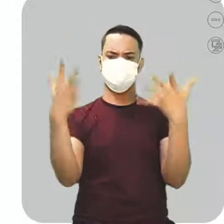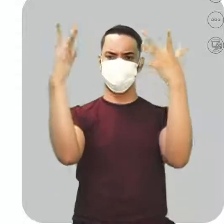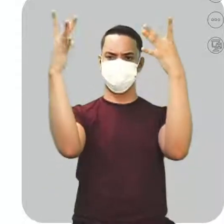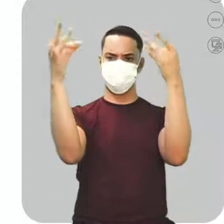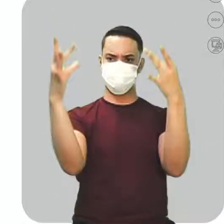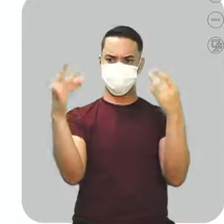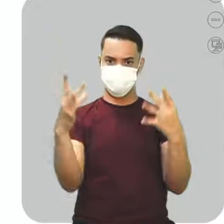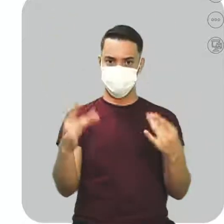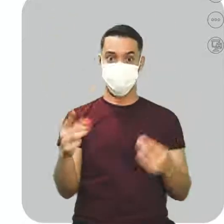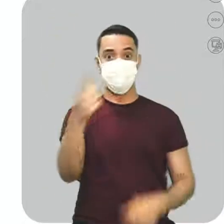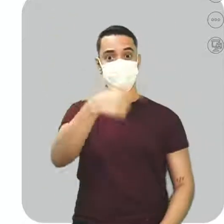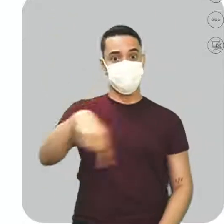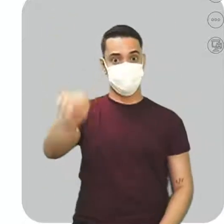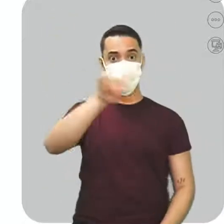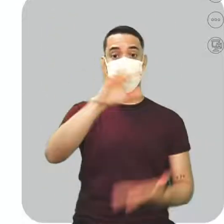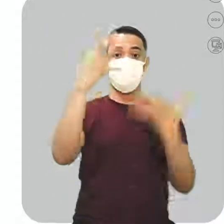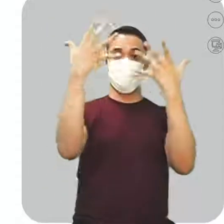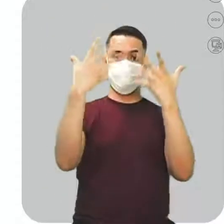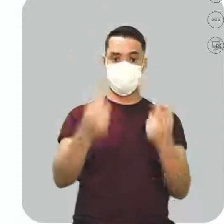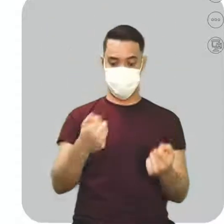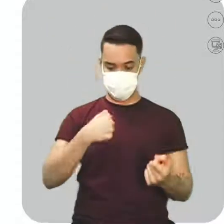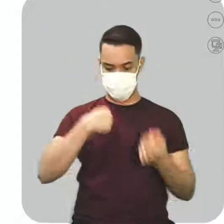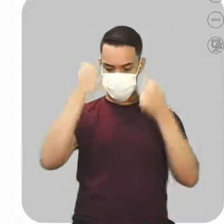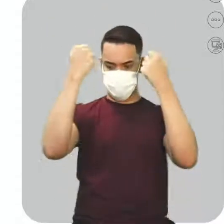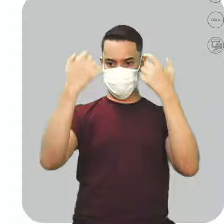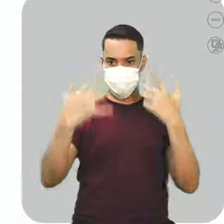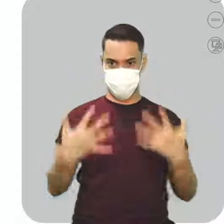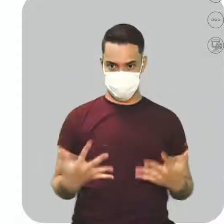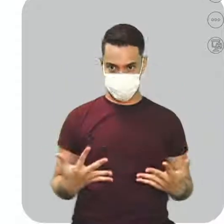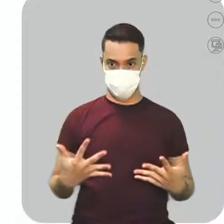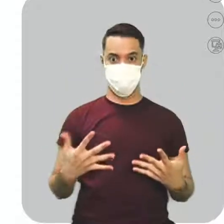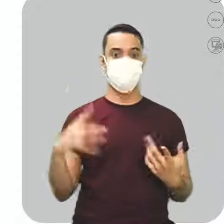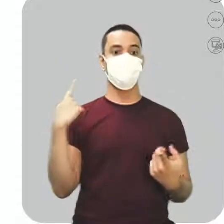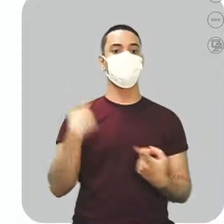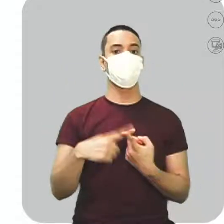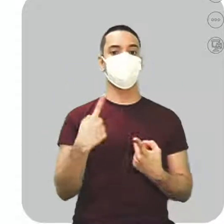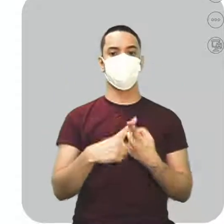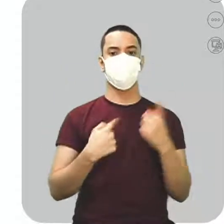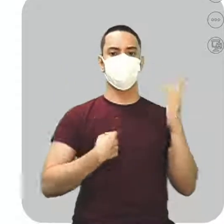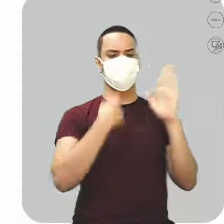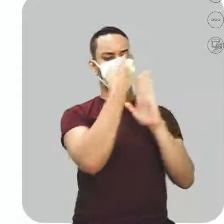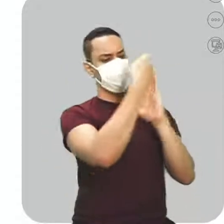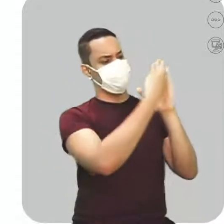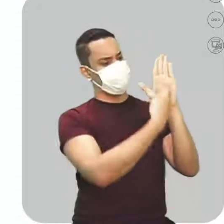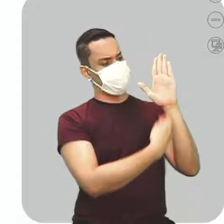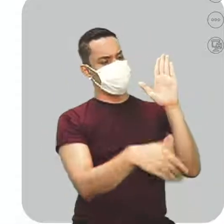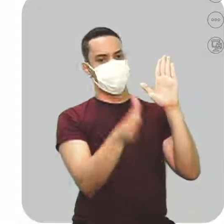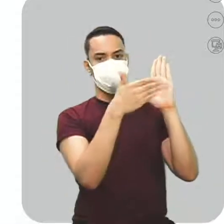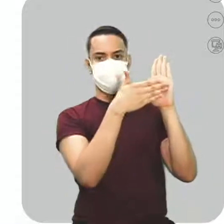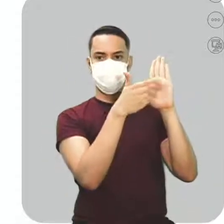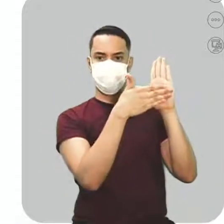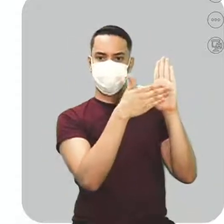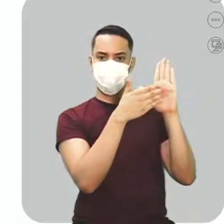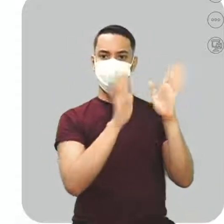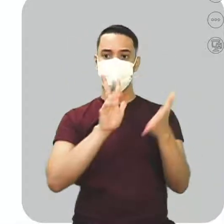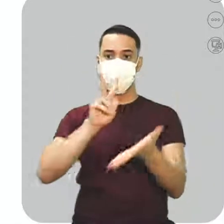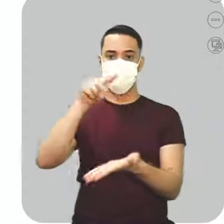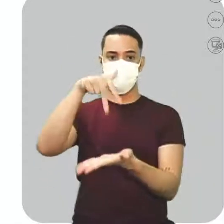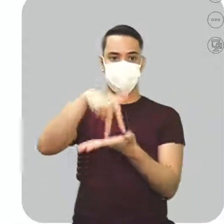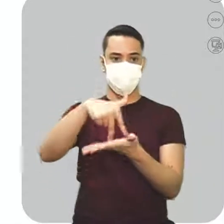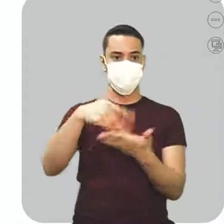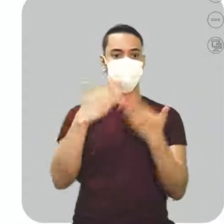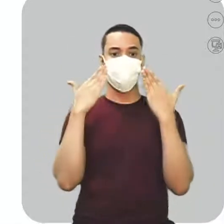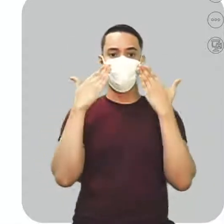está dizendo, para que se aceite a tese proposta, o posicionamento assumido